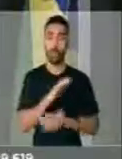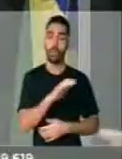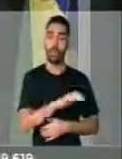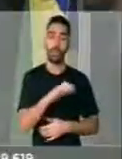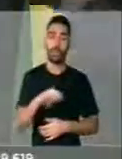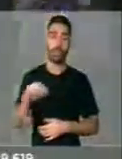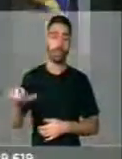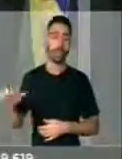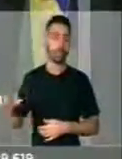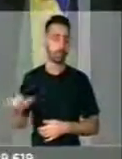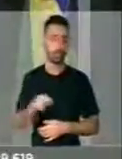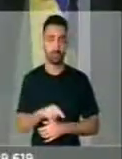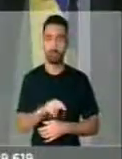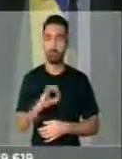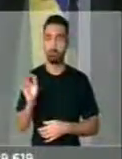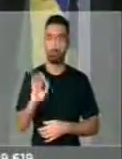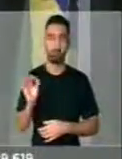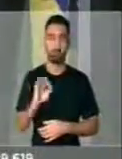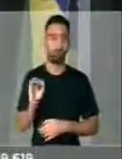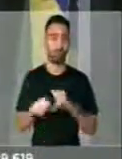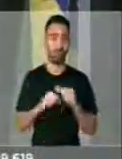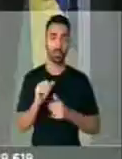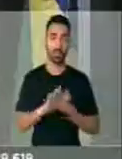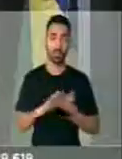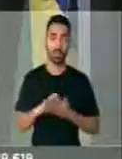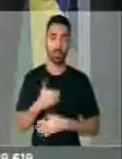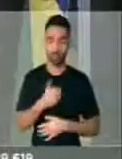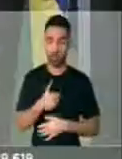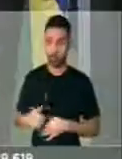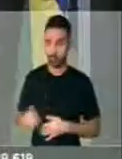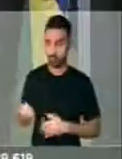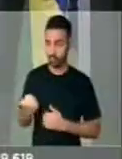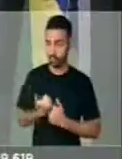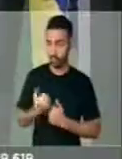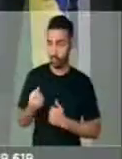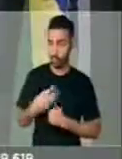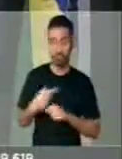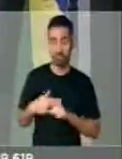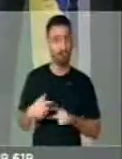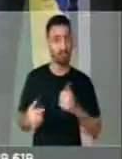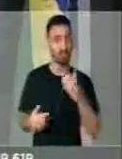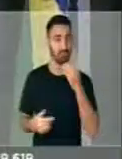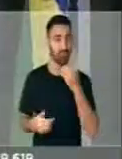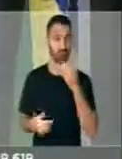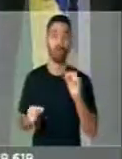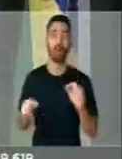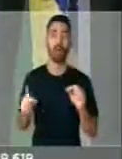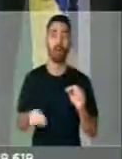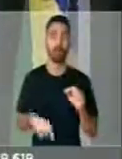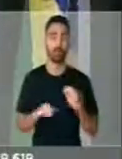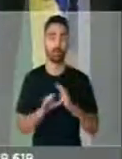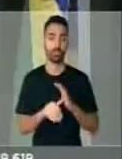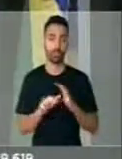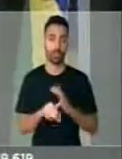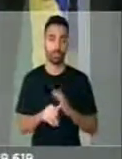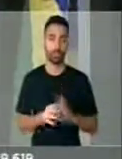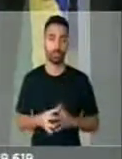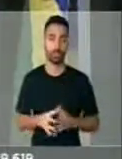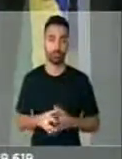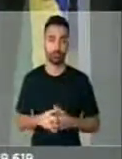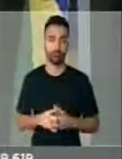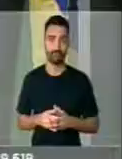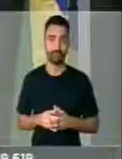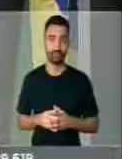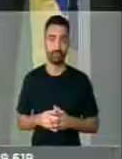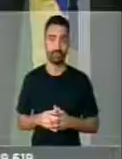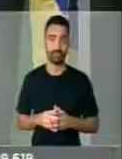que nada mudou neste novo governo, que é exatamente a corrupção. É